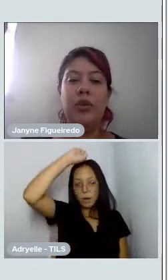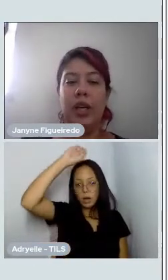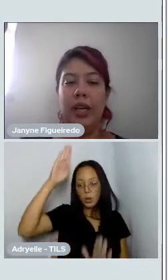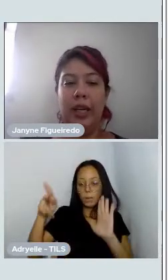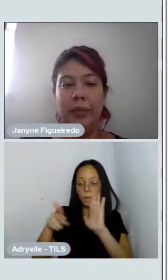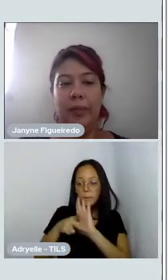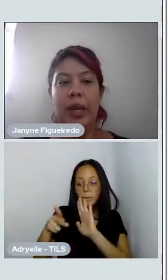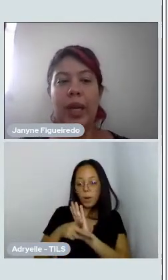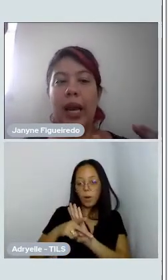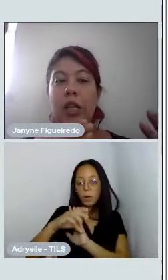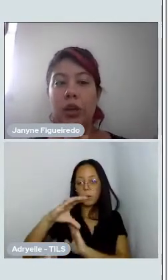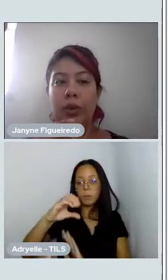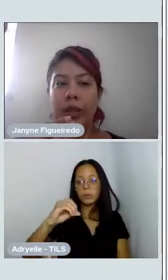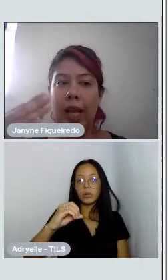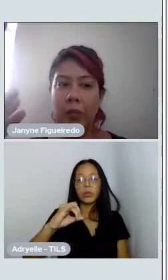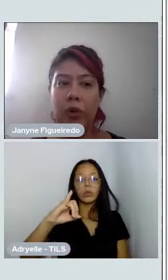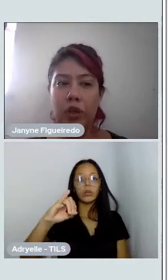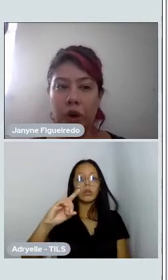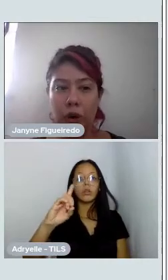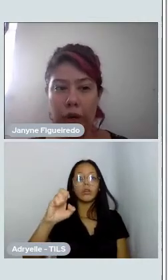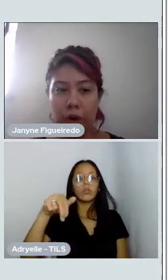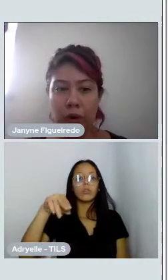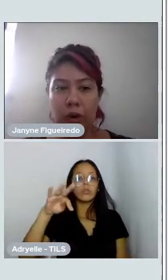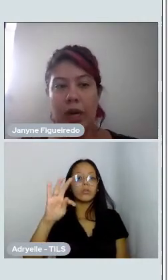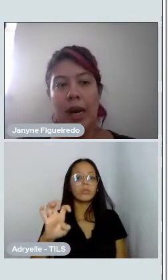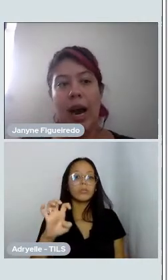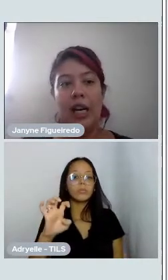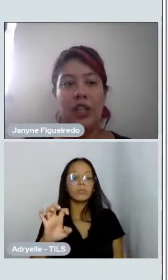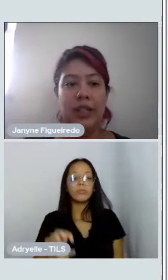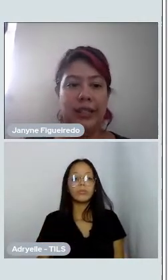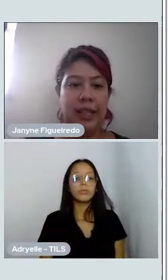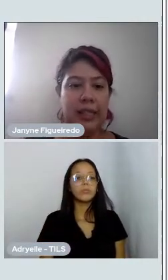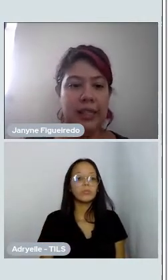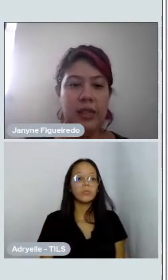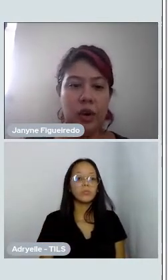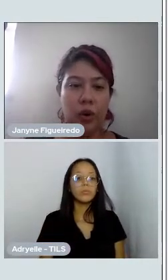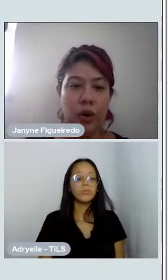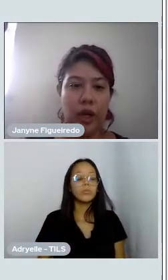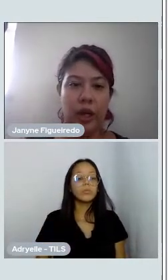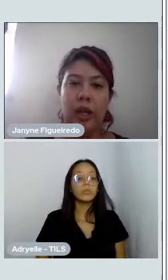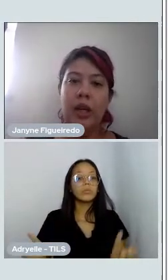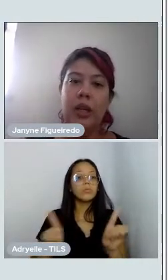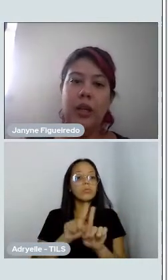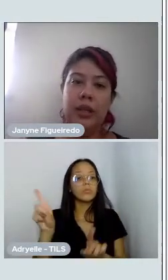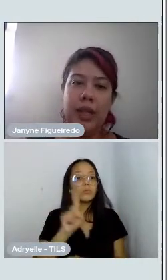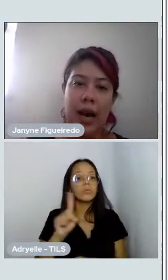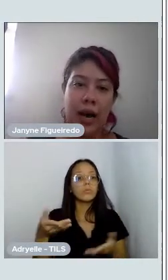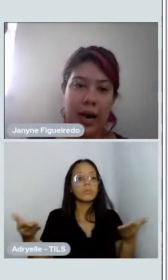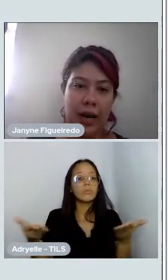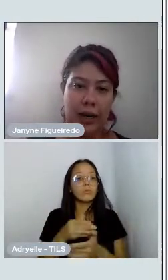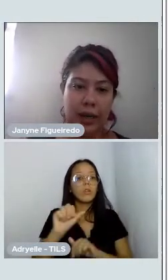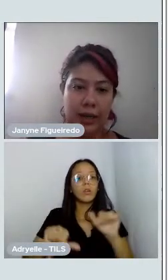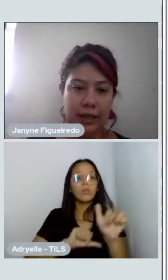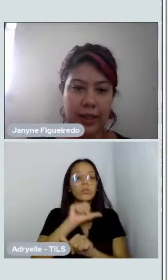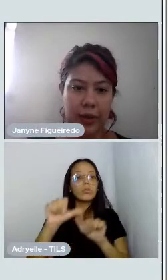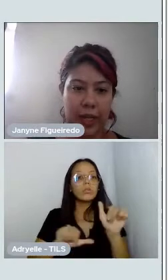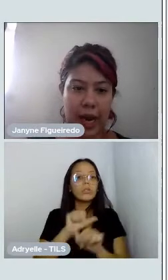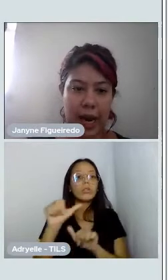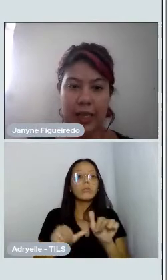que faz com que, em questão de tempo histórico, a gente transicione